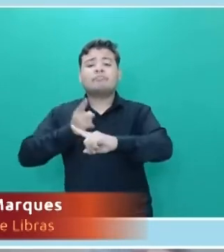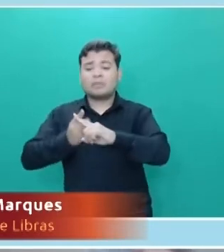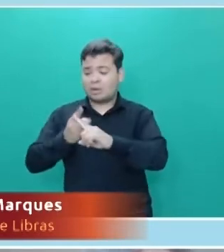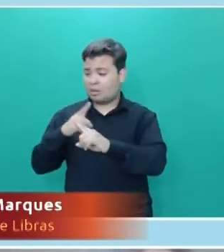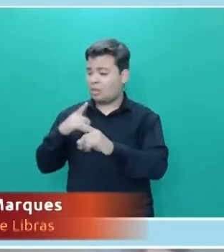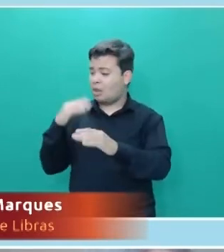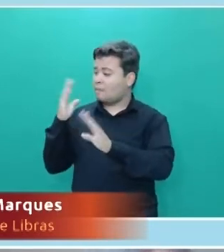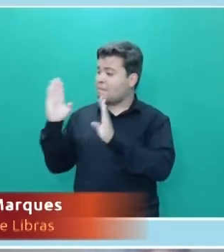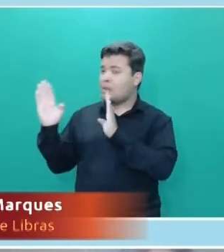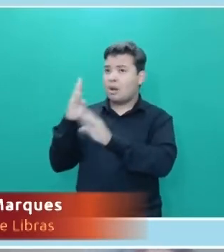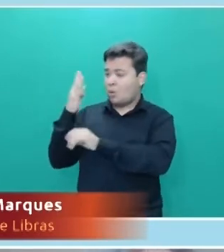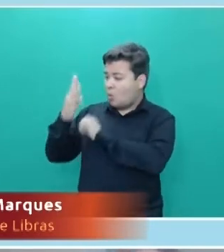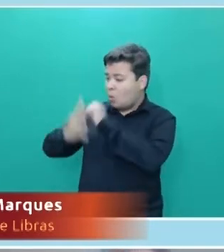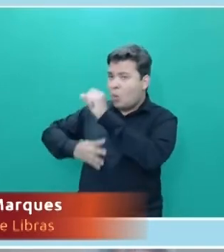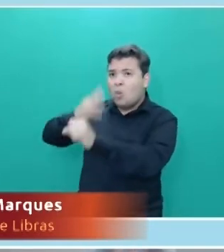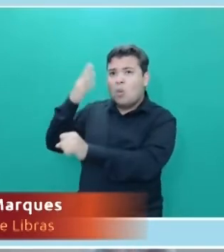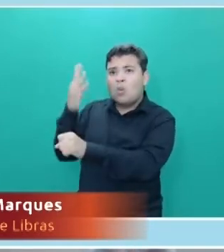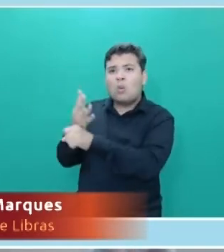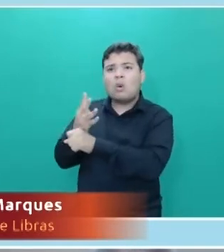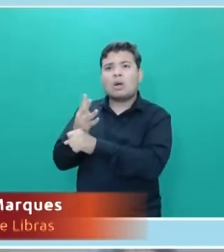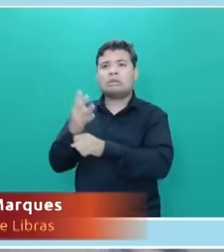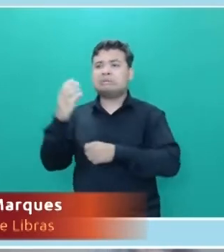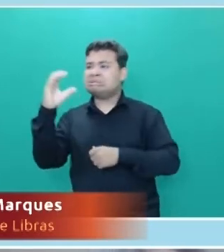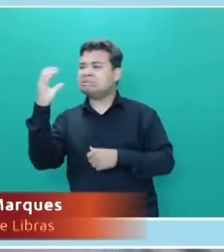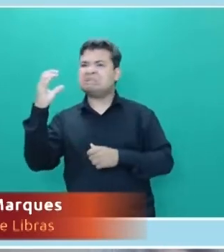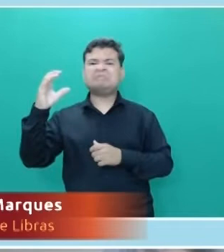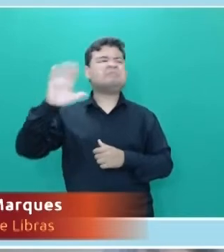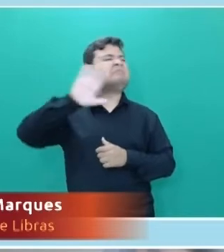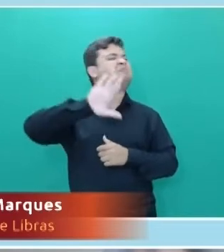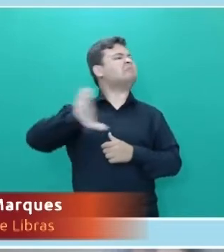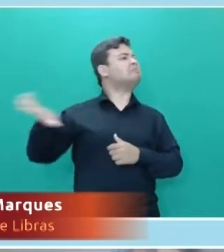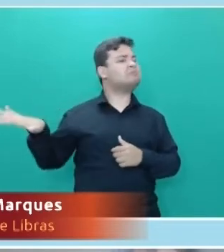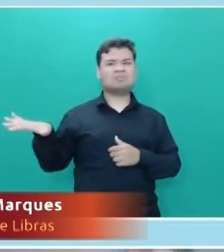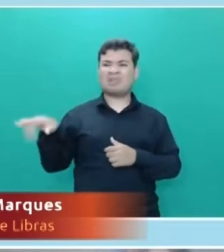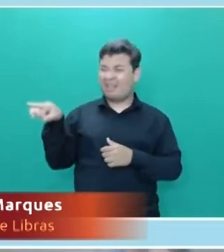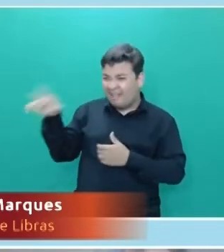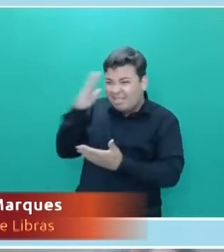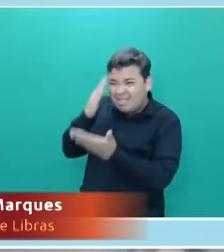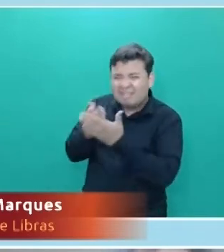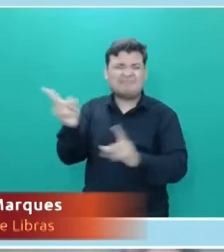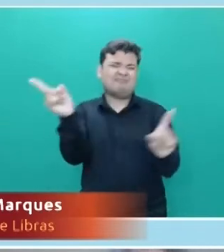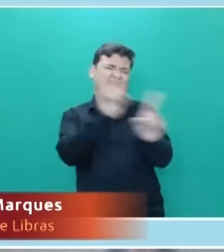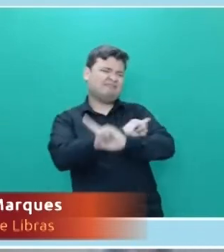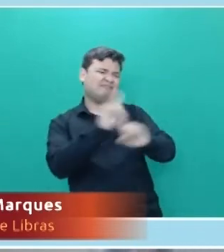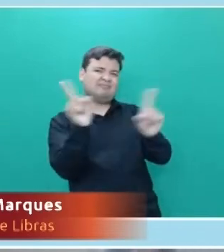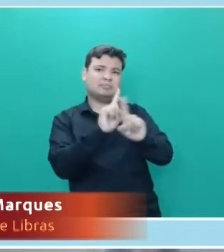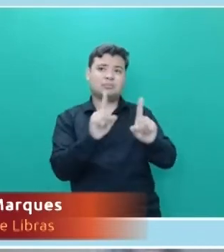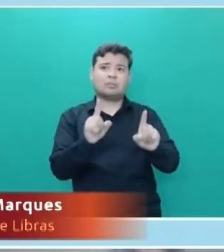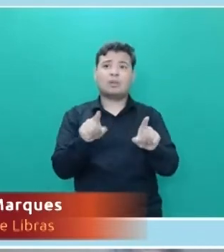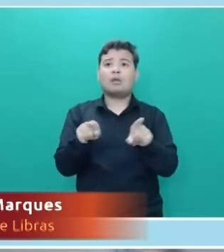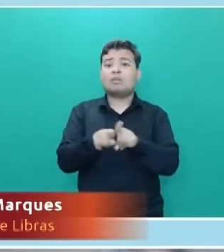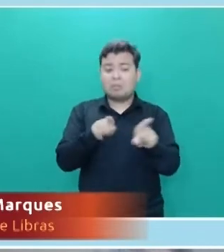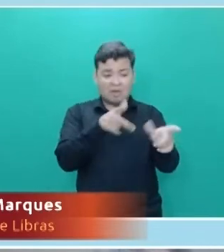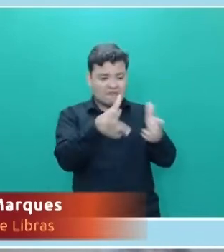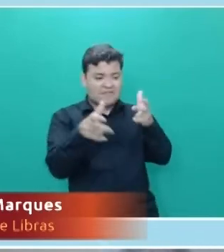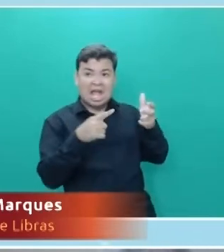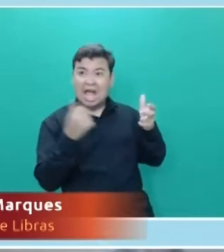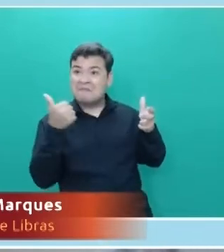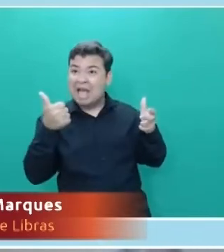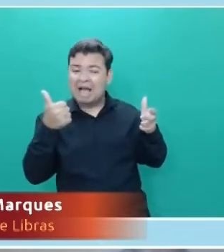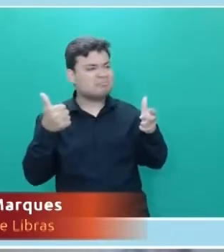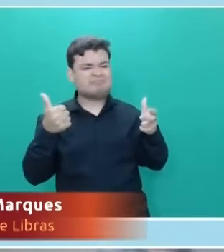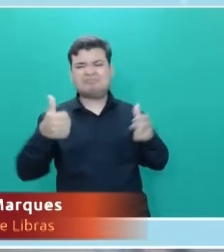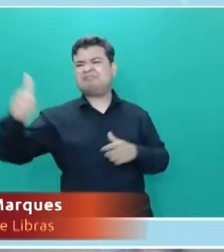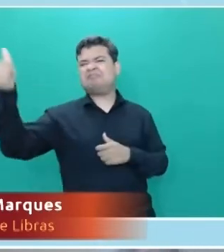de negacionismo, de desacreditar a ciência, de desacreditar o valor e a eficácia das vacinas, que todas